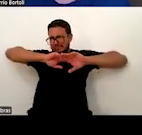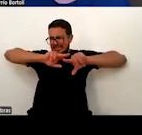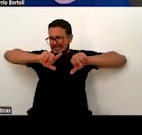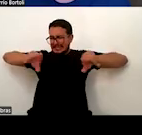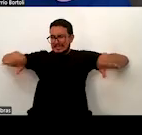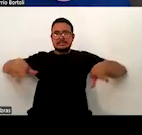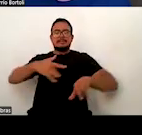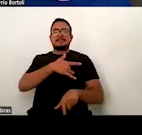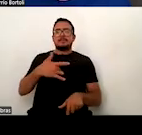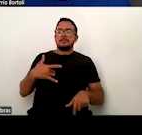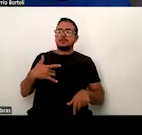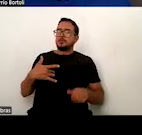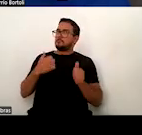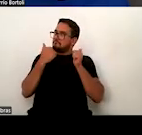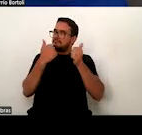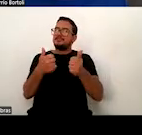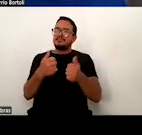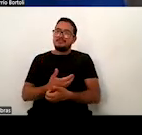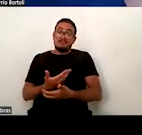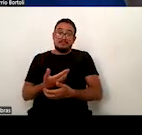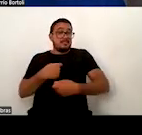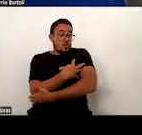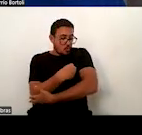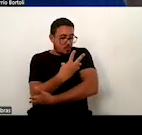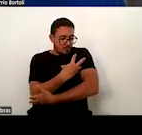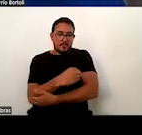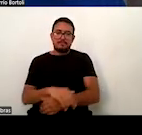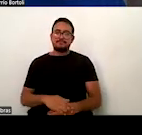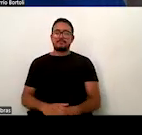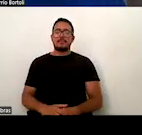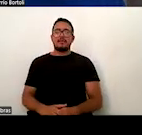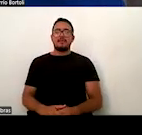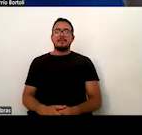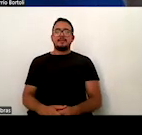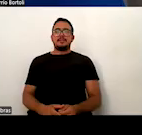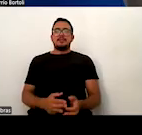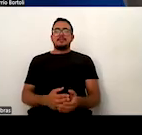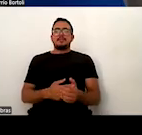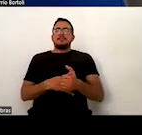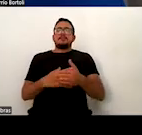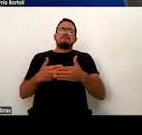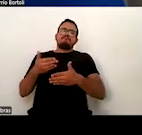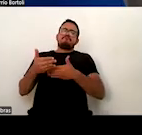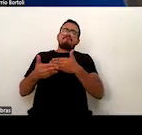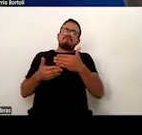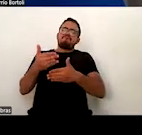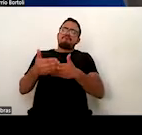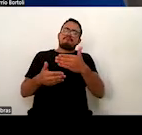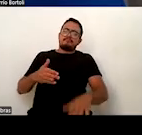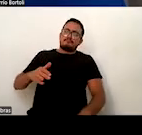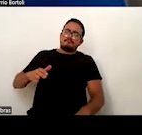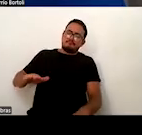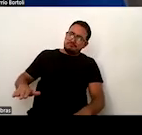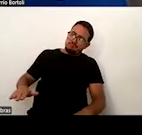do tempo a criança já começar a ter fórmulas alimentares à base de leite, que não é o leite